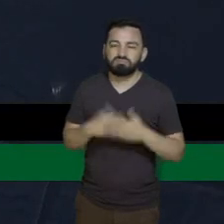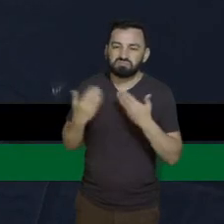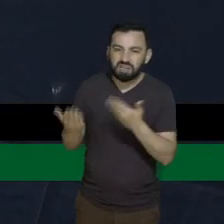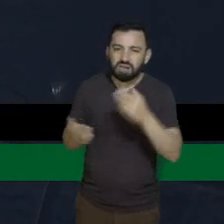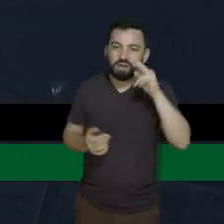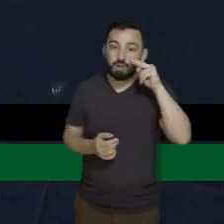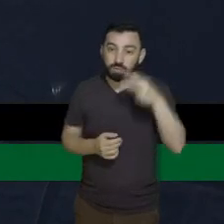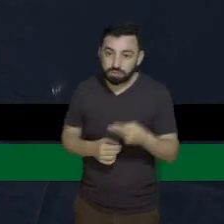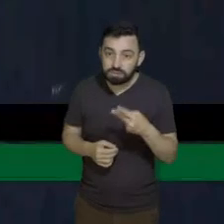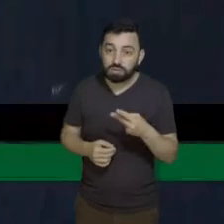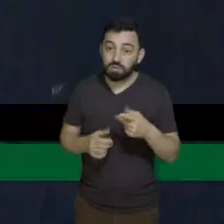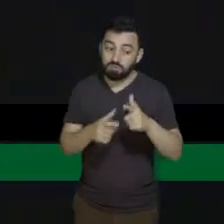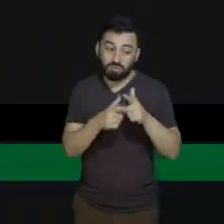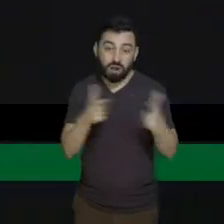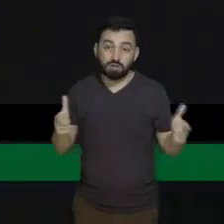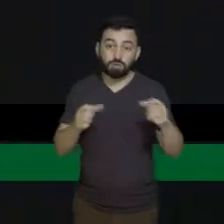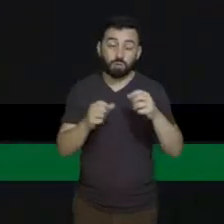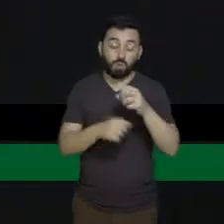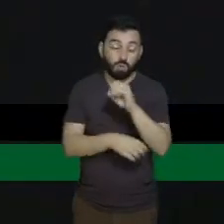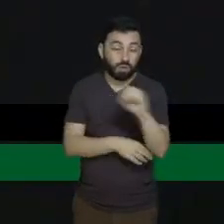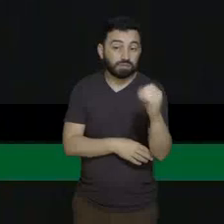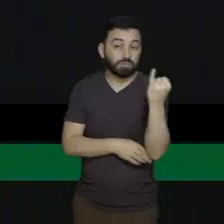Reconheceu o Grande Oeste.